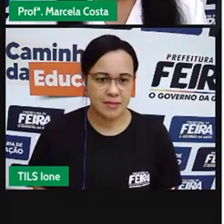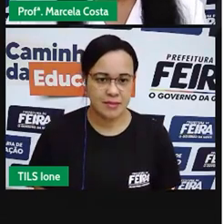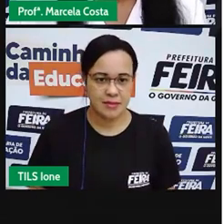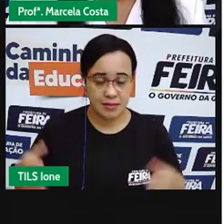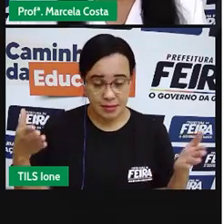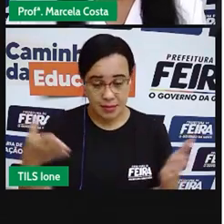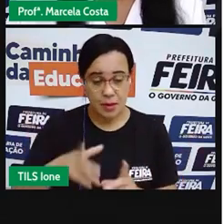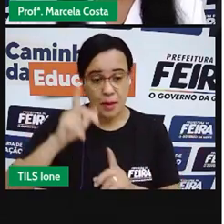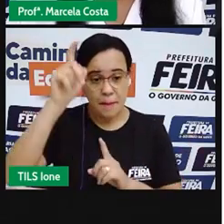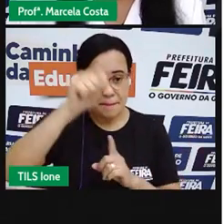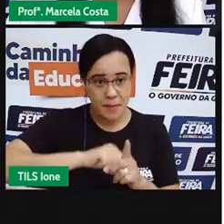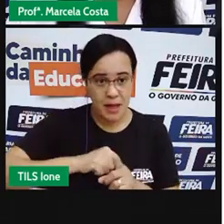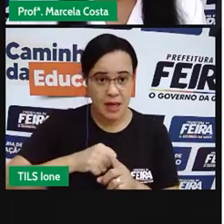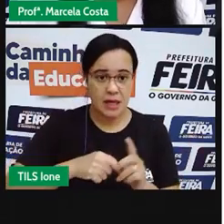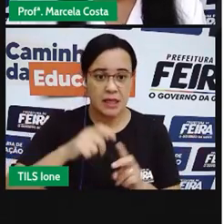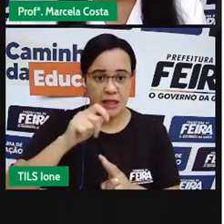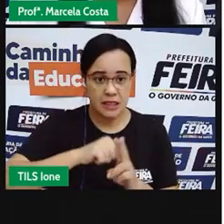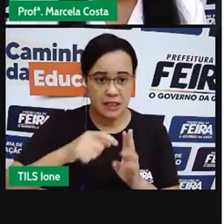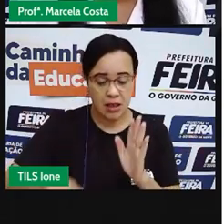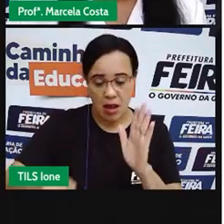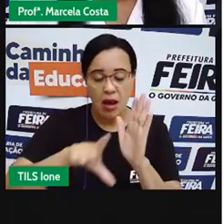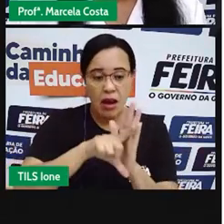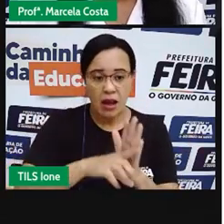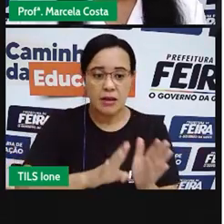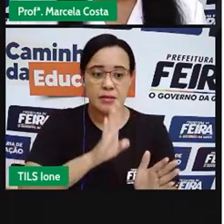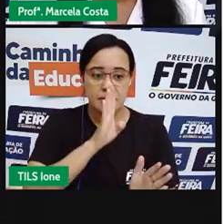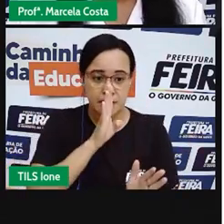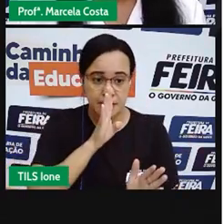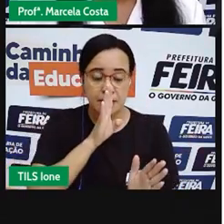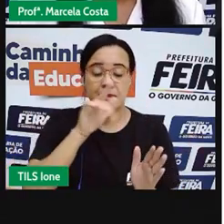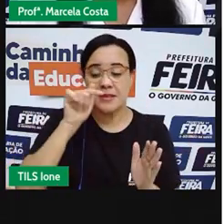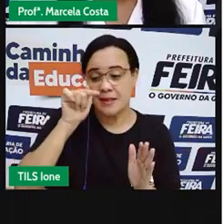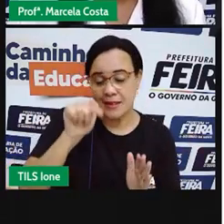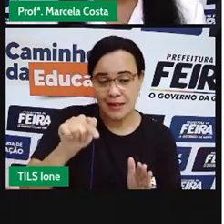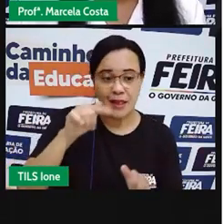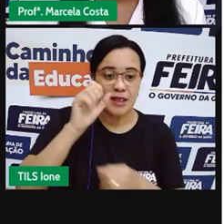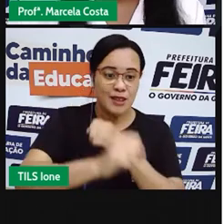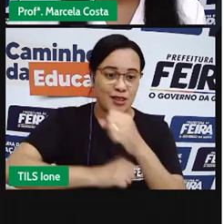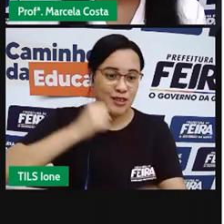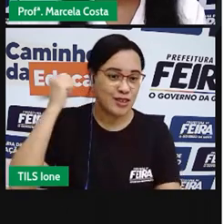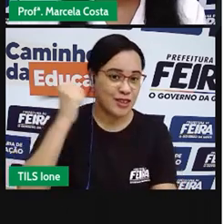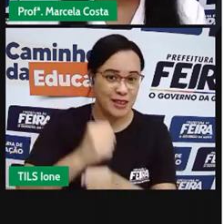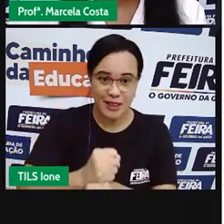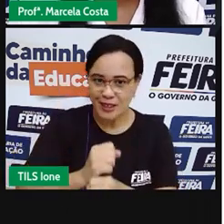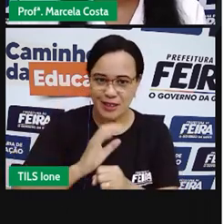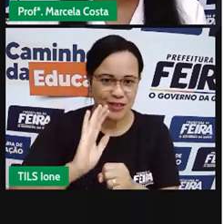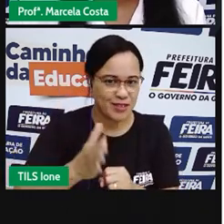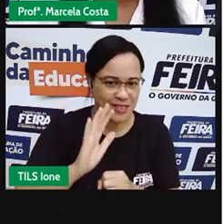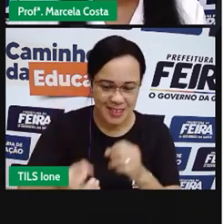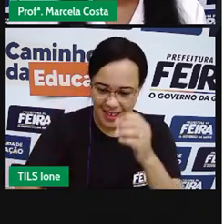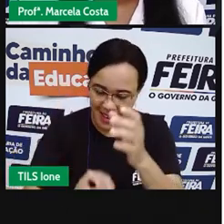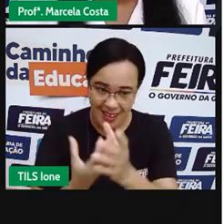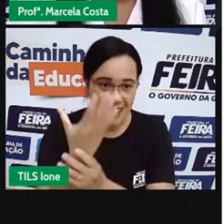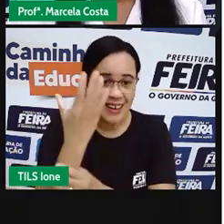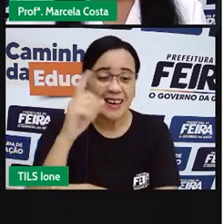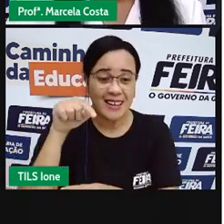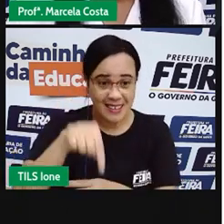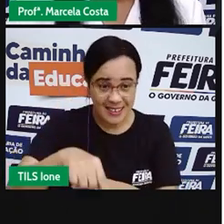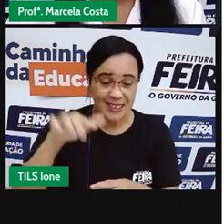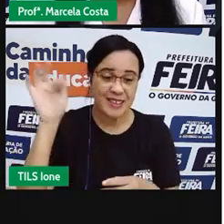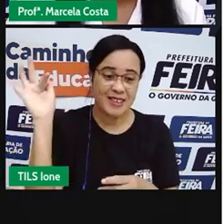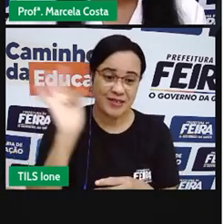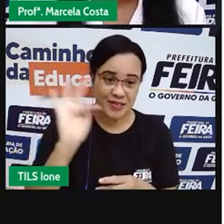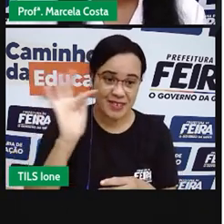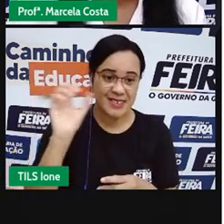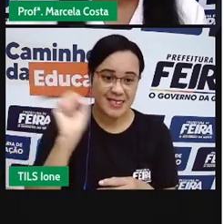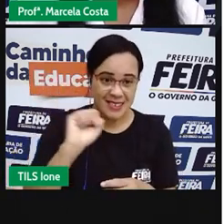Neste mês, o silêncio, a lei do silêncio, completou 7 anos de aplicação em Feira de Santana. Com